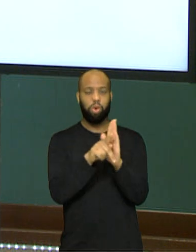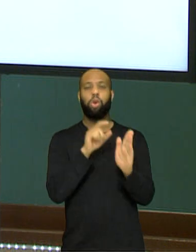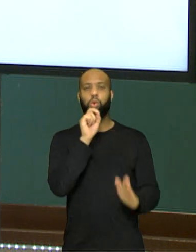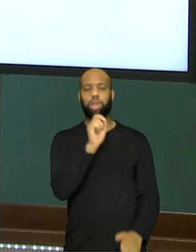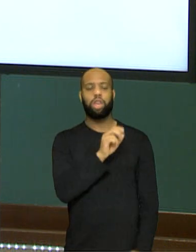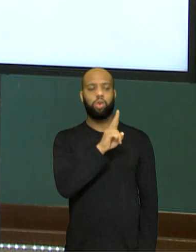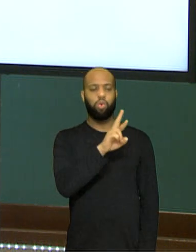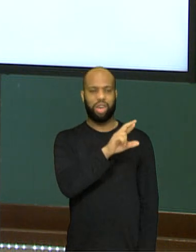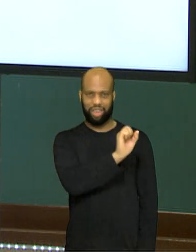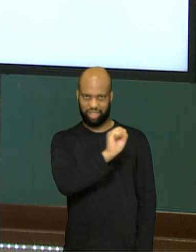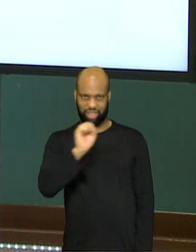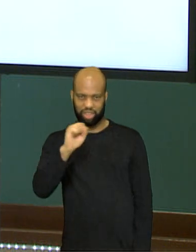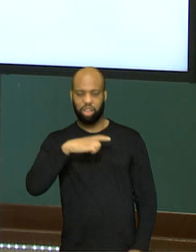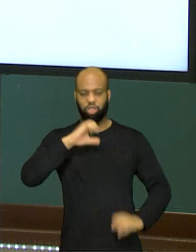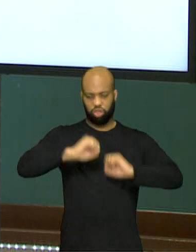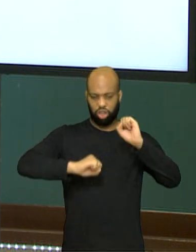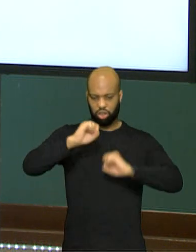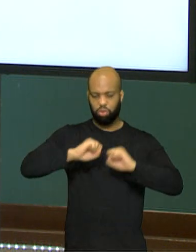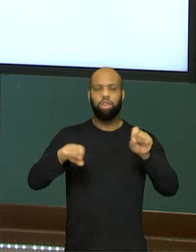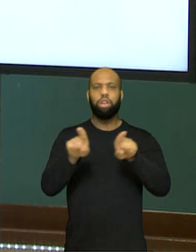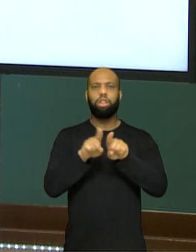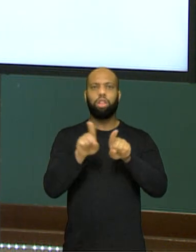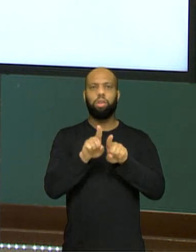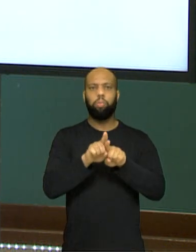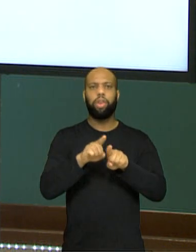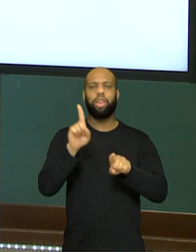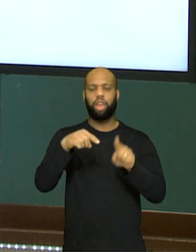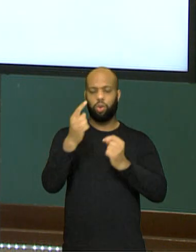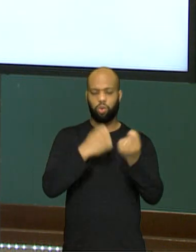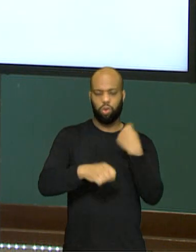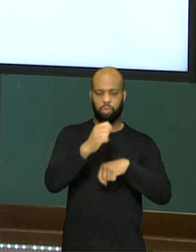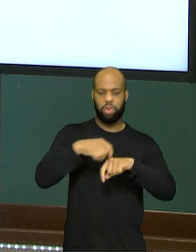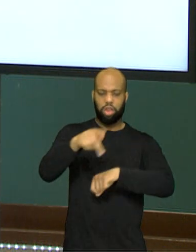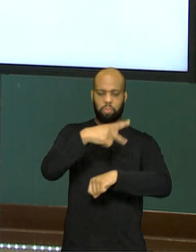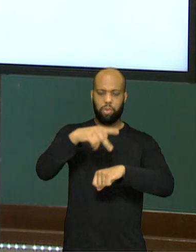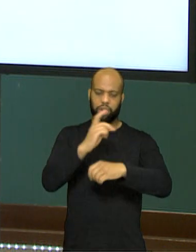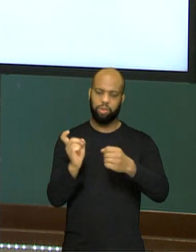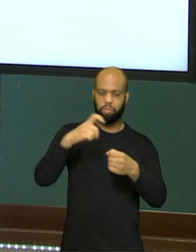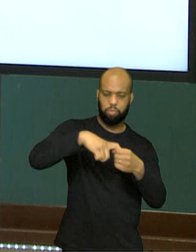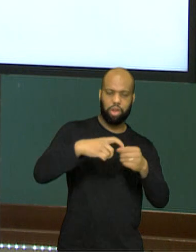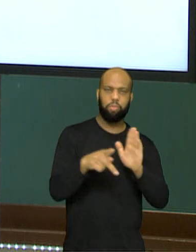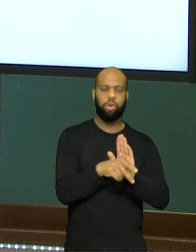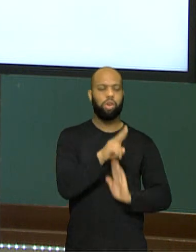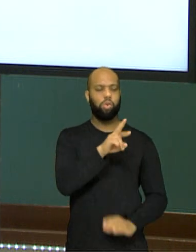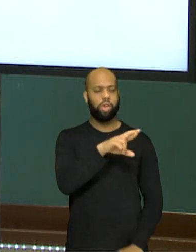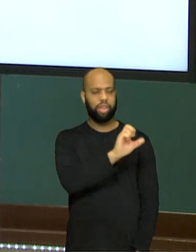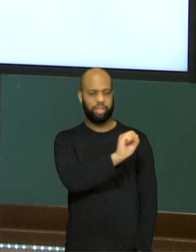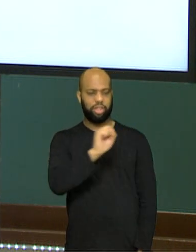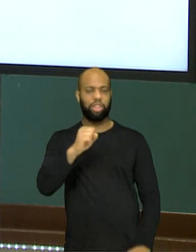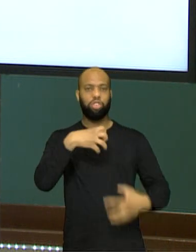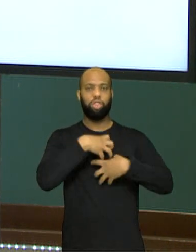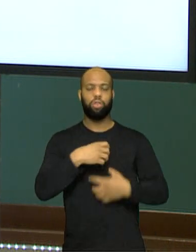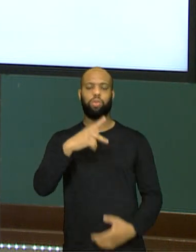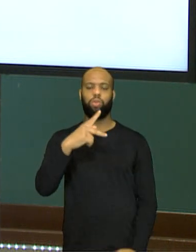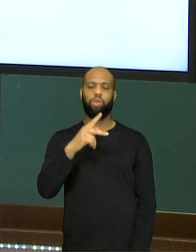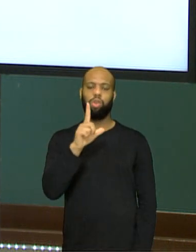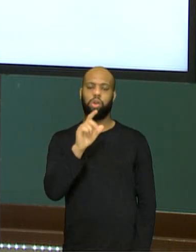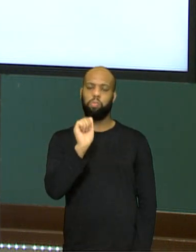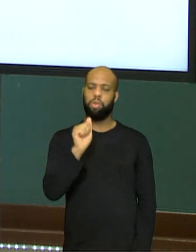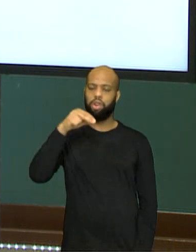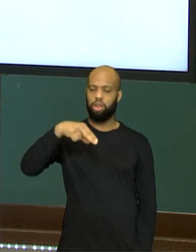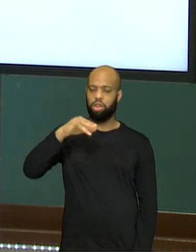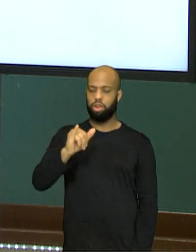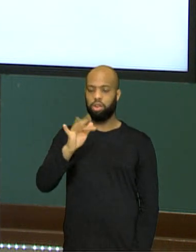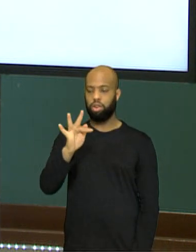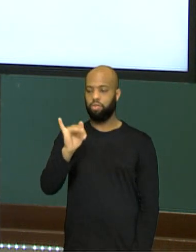a economia nos países que compunham a antiga União Soviética, elas eram planificadas. O que significa